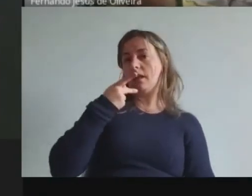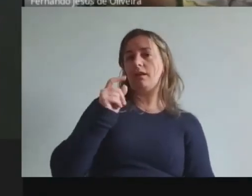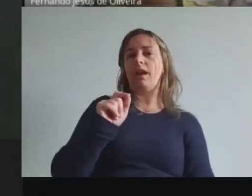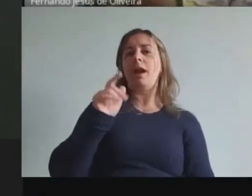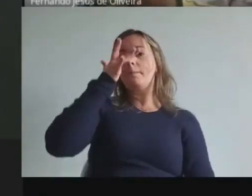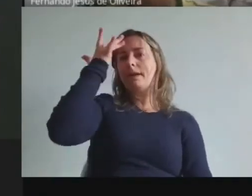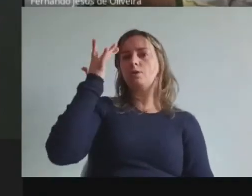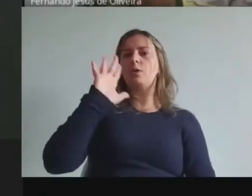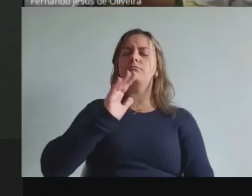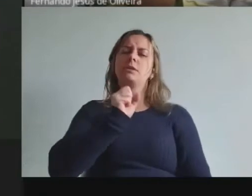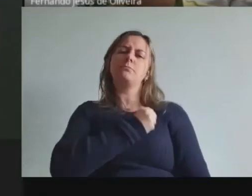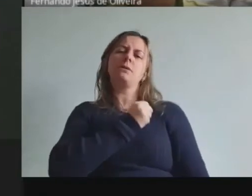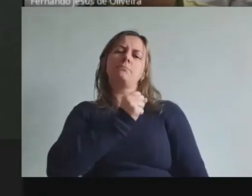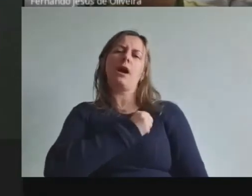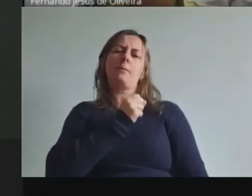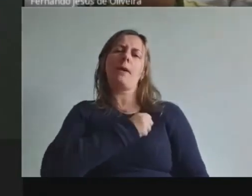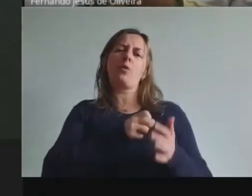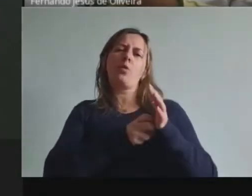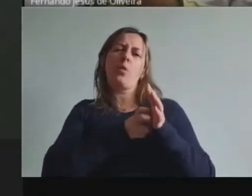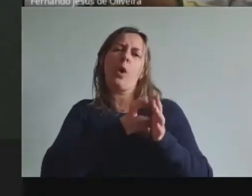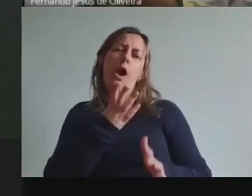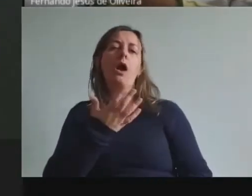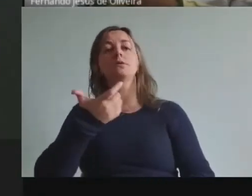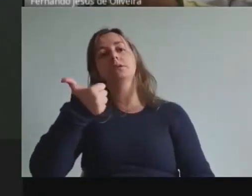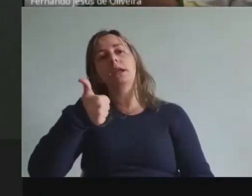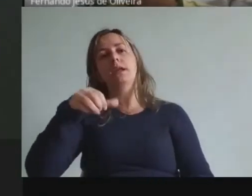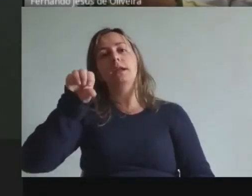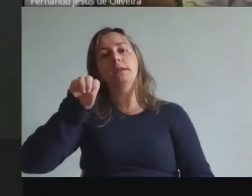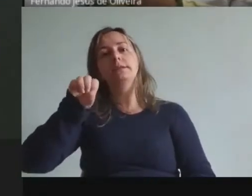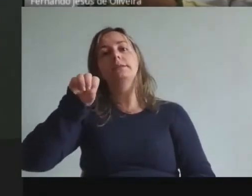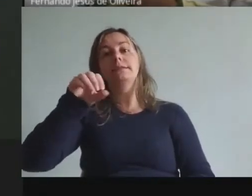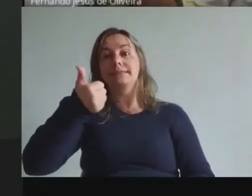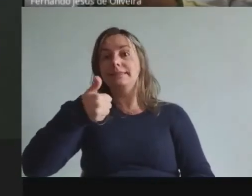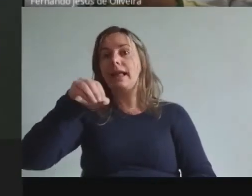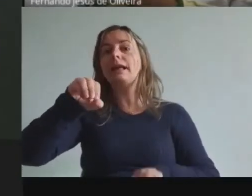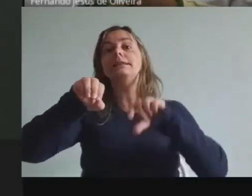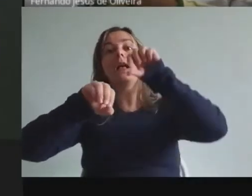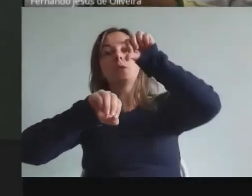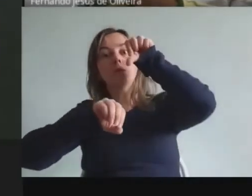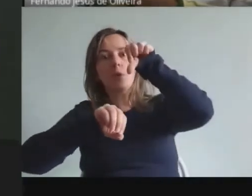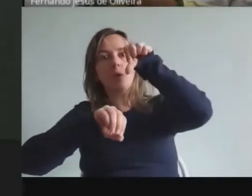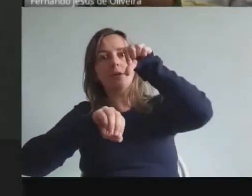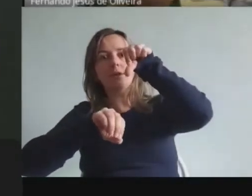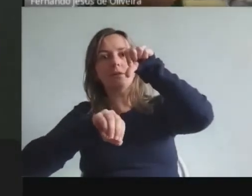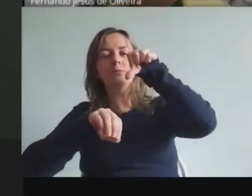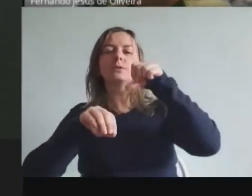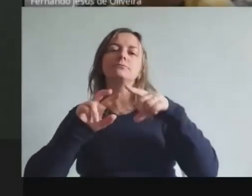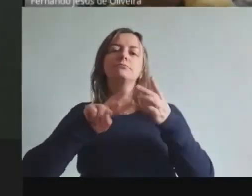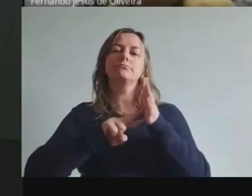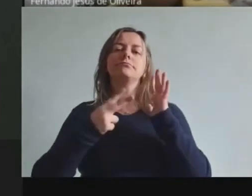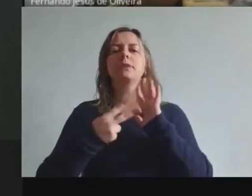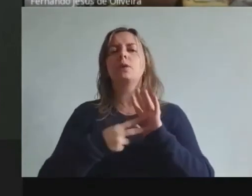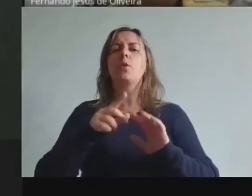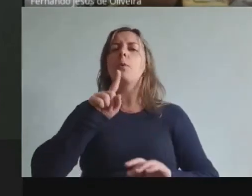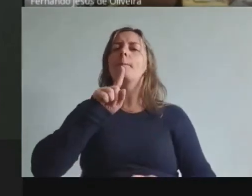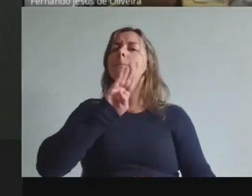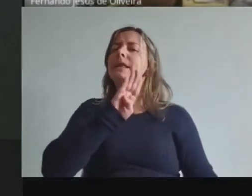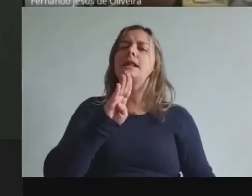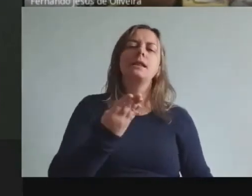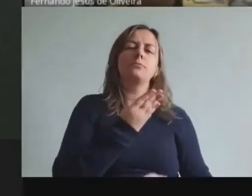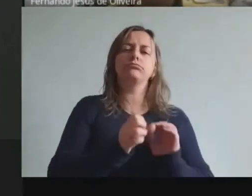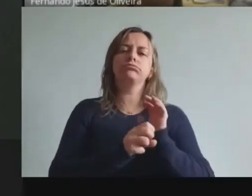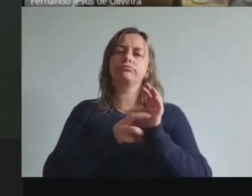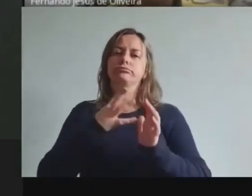de 10 a nona batimentos em toda a sua vida é um número razoável. Tá? Quer dizer, 1 bilhão de vezes.